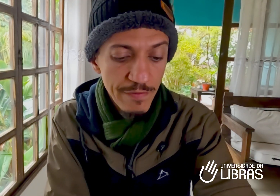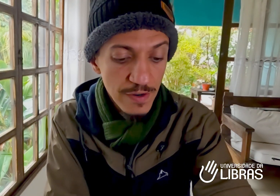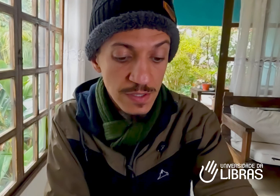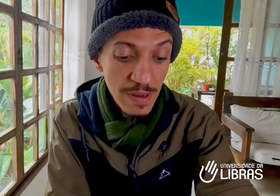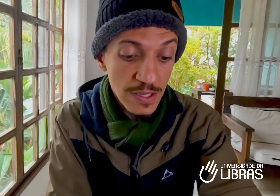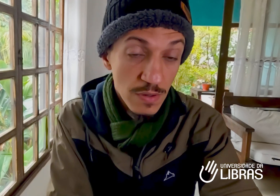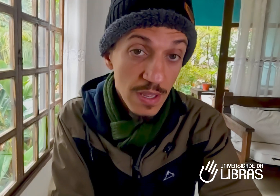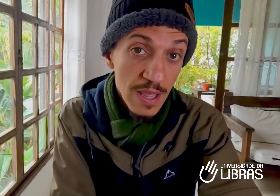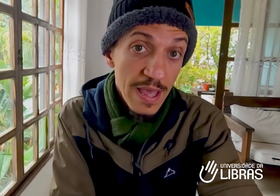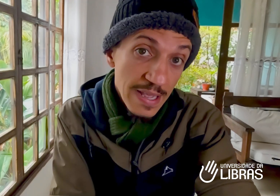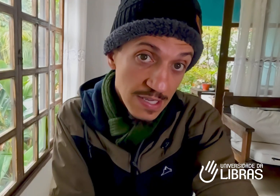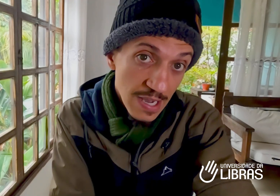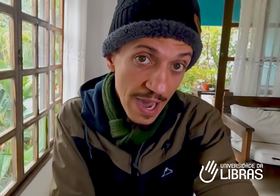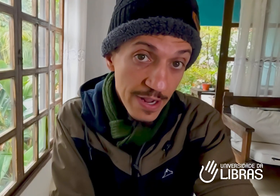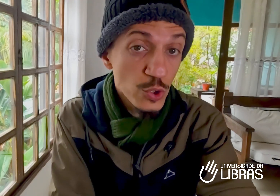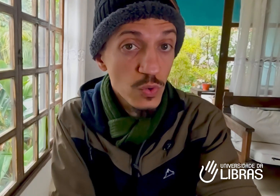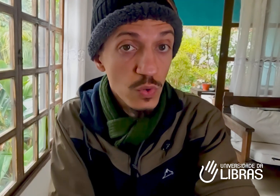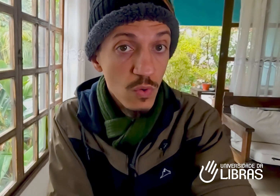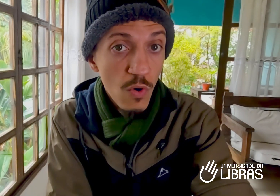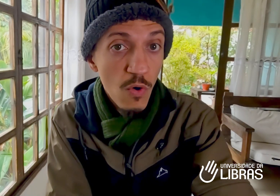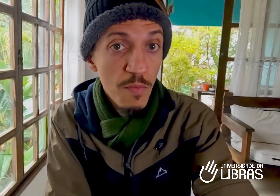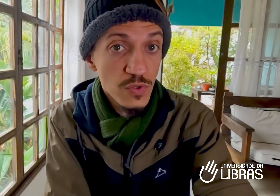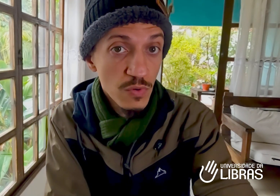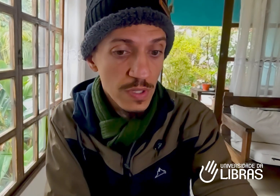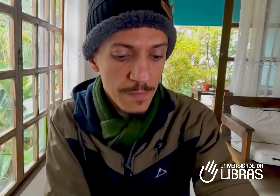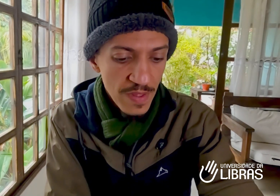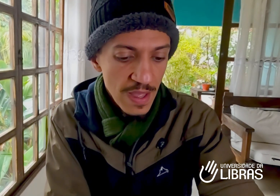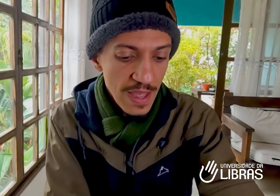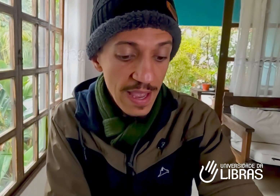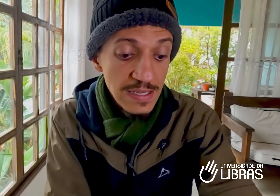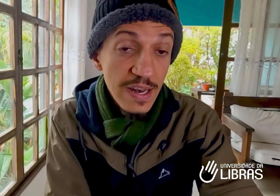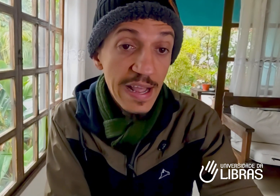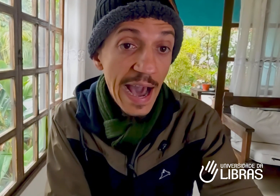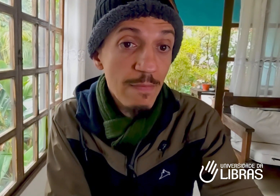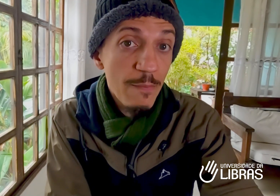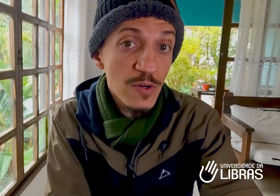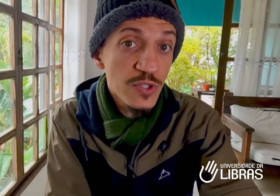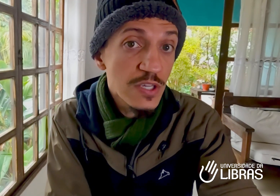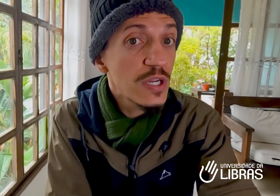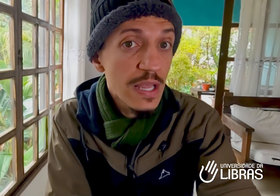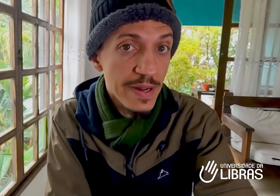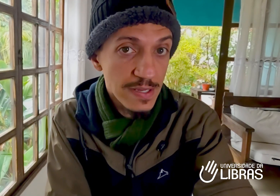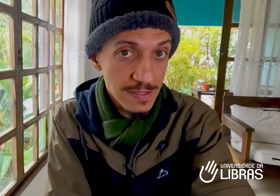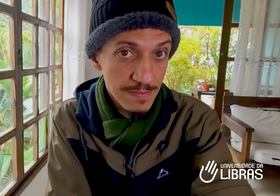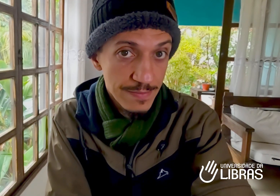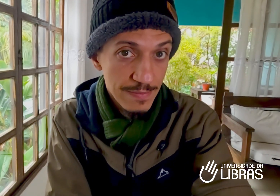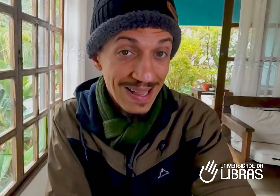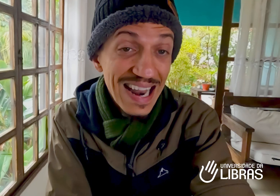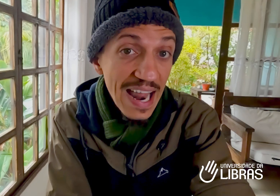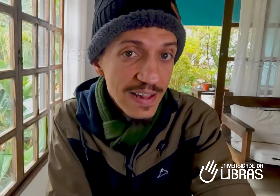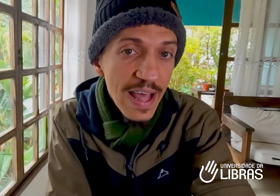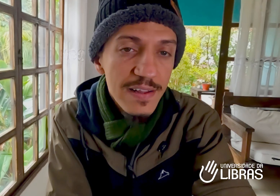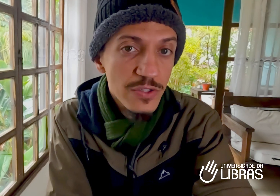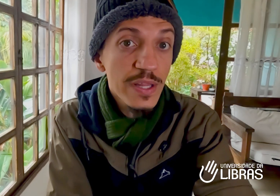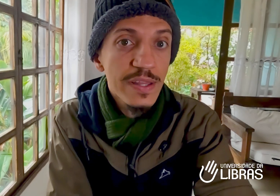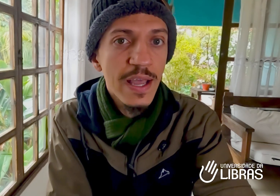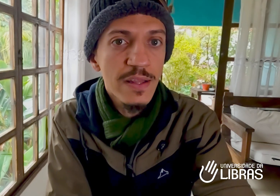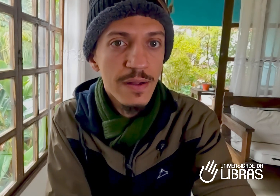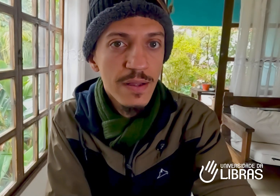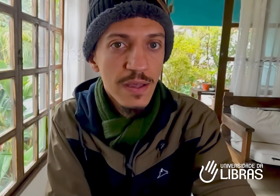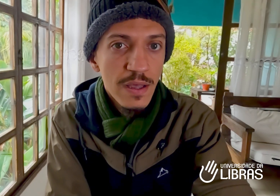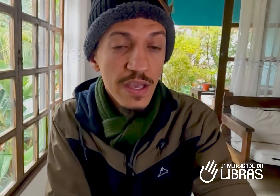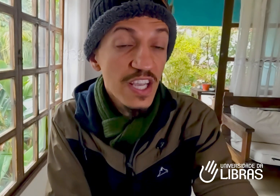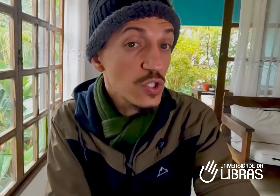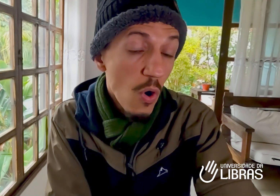nome. Ele falou assim, Madison, esse cara, junto com uma surda, eles criaram uma apostila de Libras lá na década de